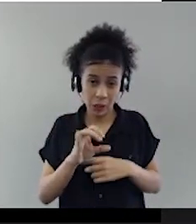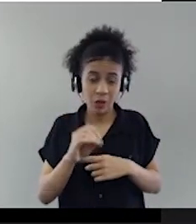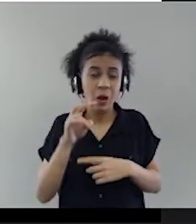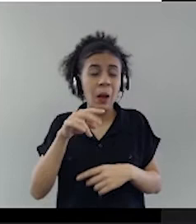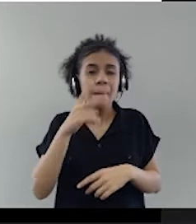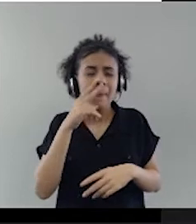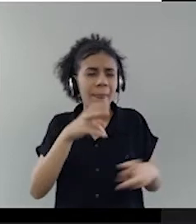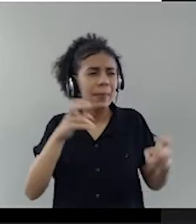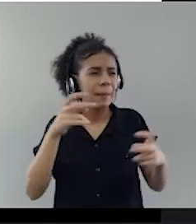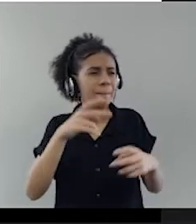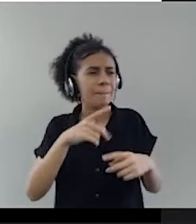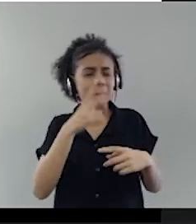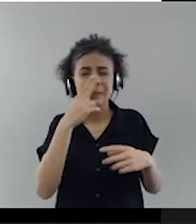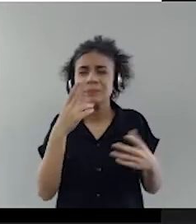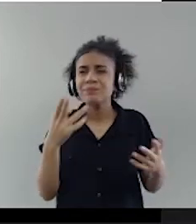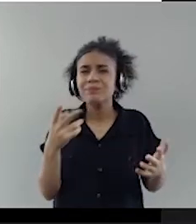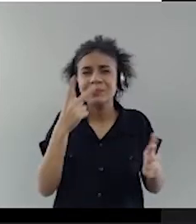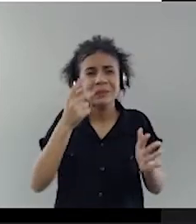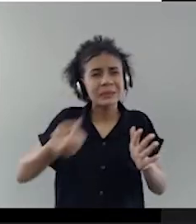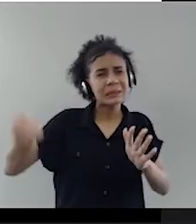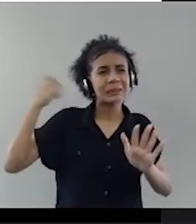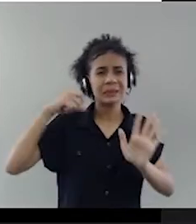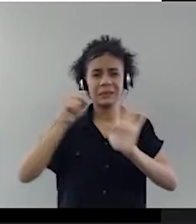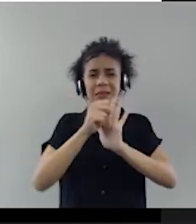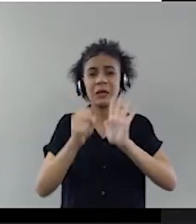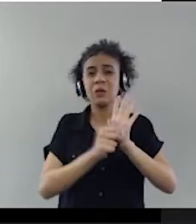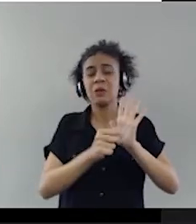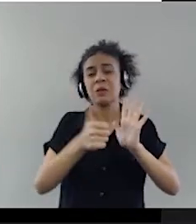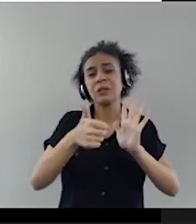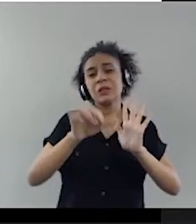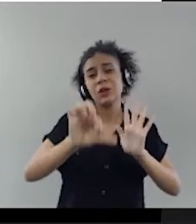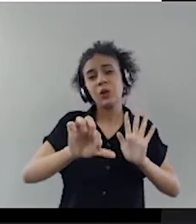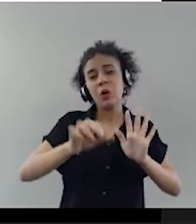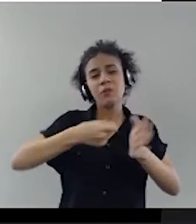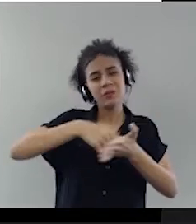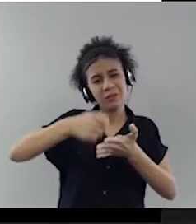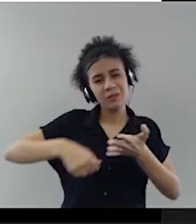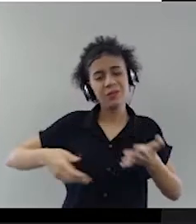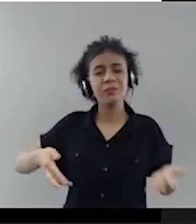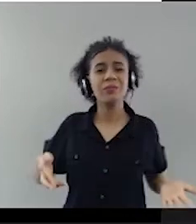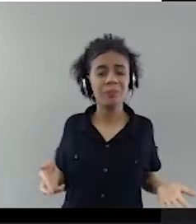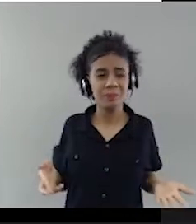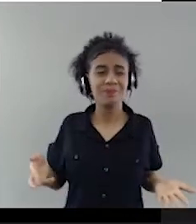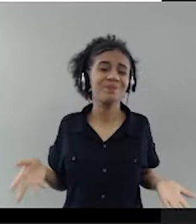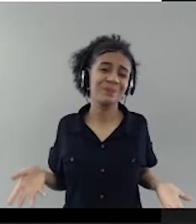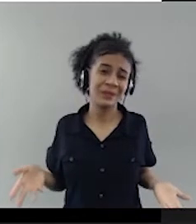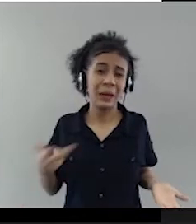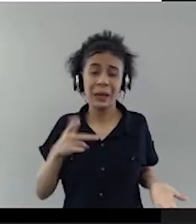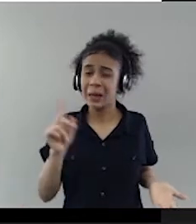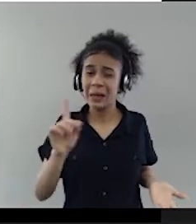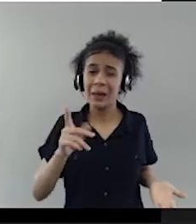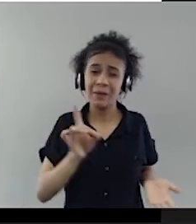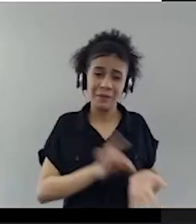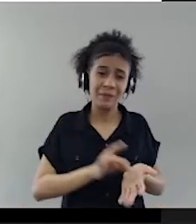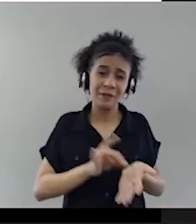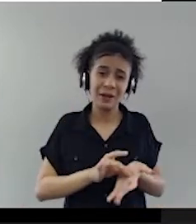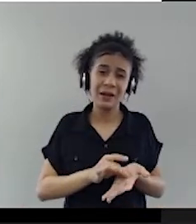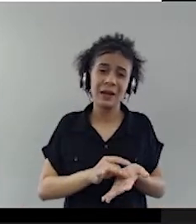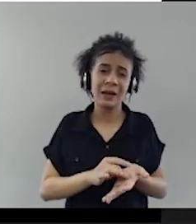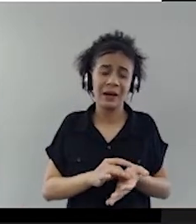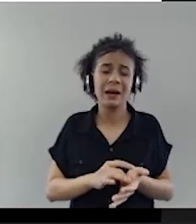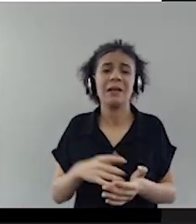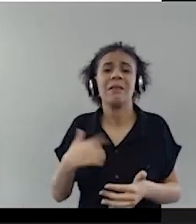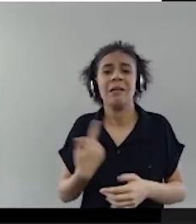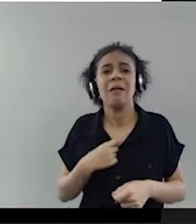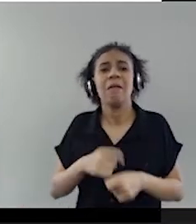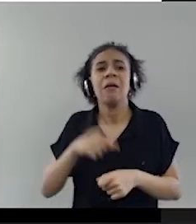num mindset teórico do século XIX. Bem, na pior das hipóteses. Na verdade, a gente ainda